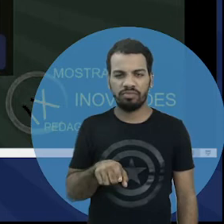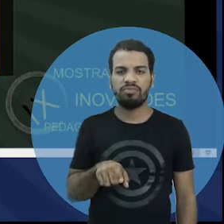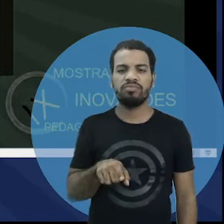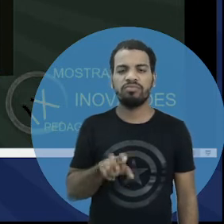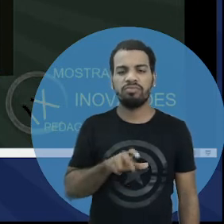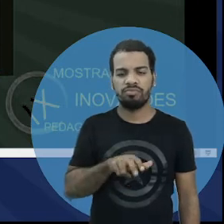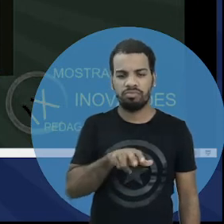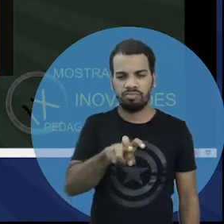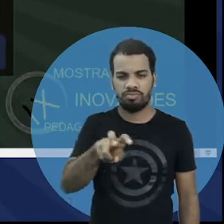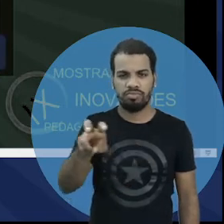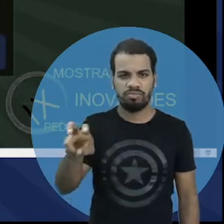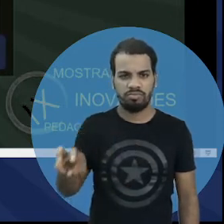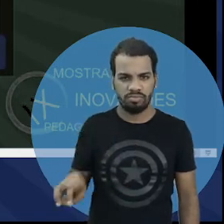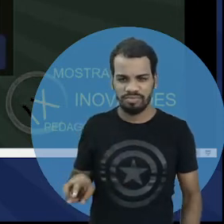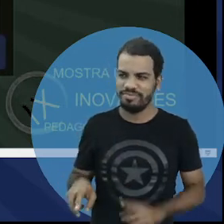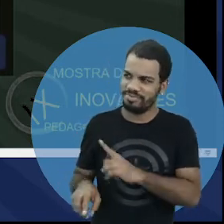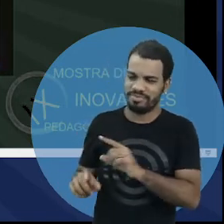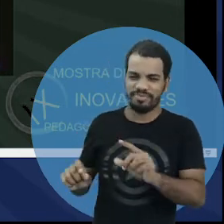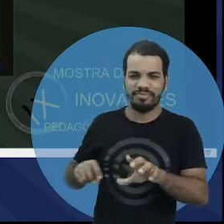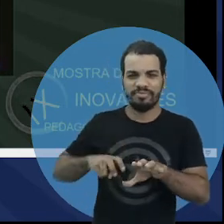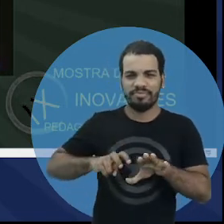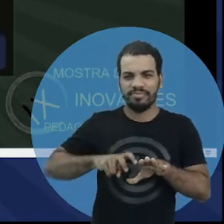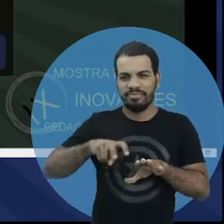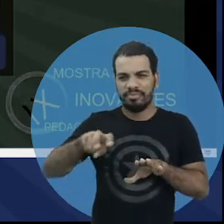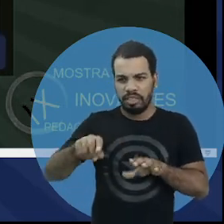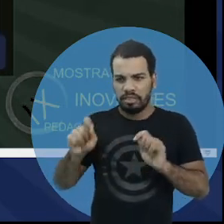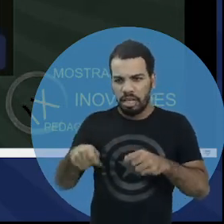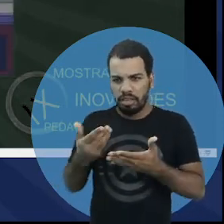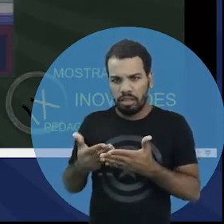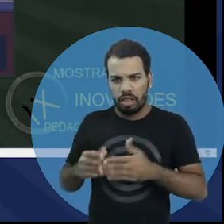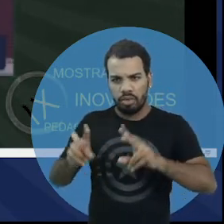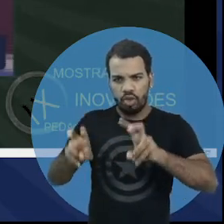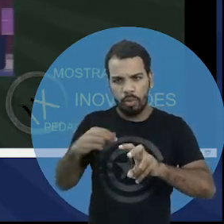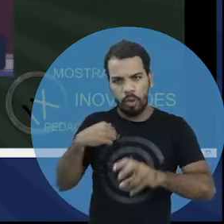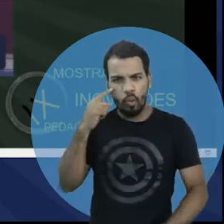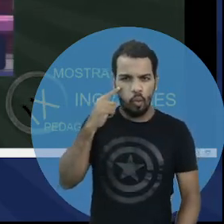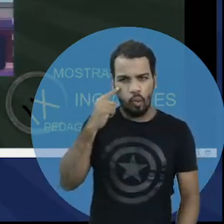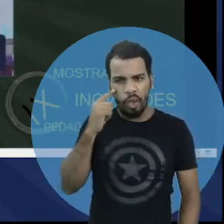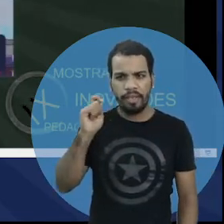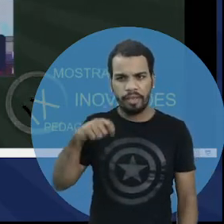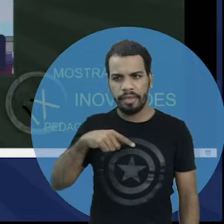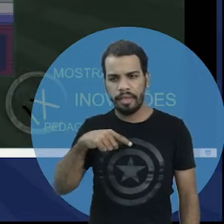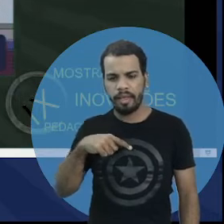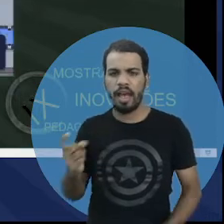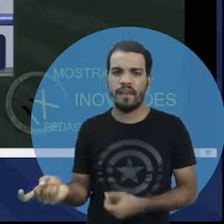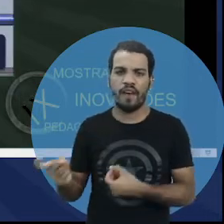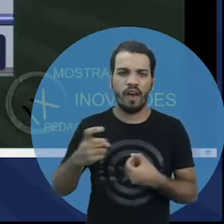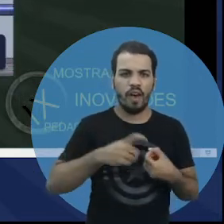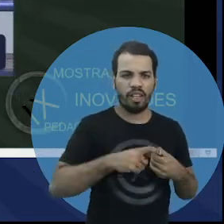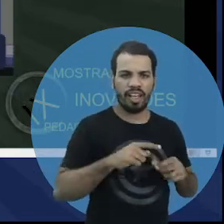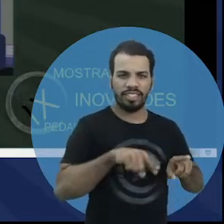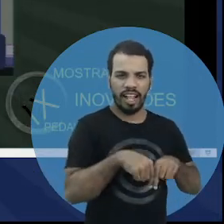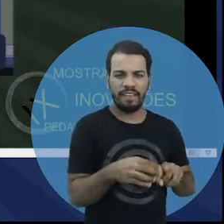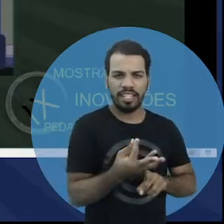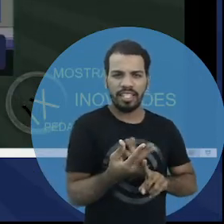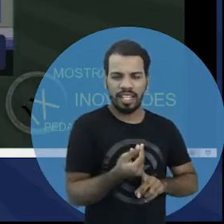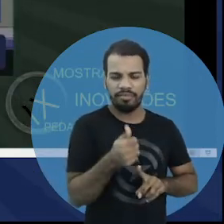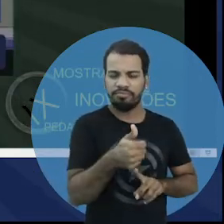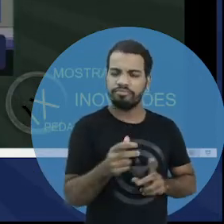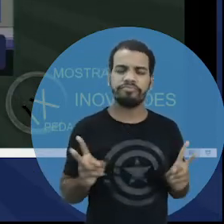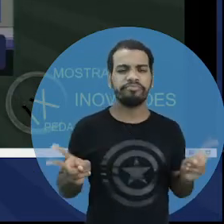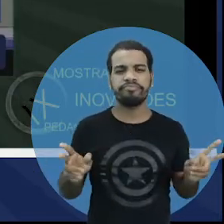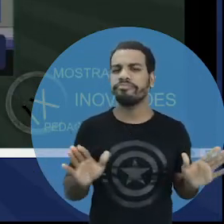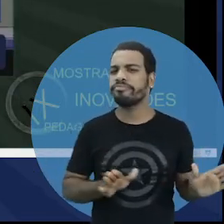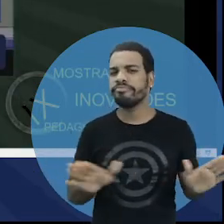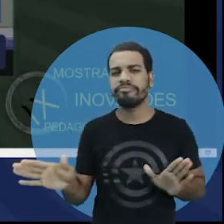verificar se já está sendo estudado o tema que ele está em dúvida, não está, volta para a sala de física e continua lá de forma bem